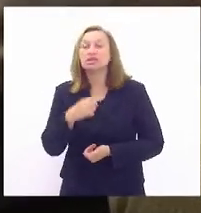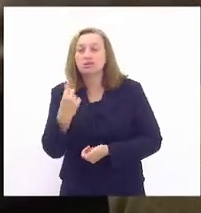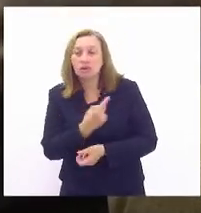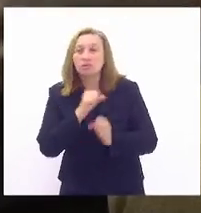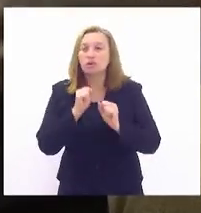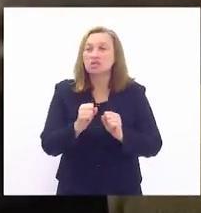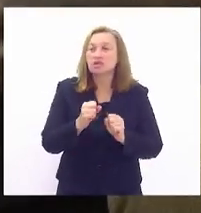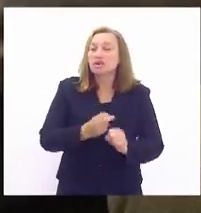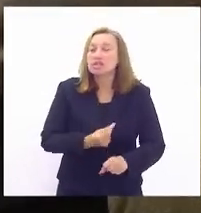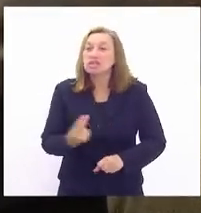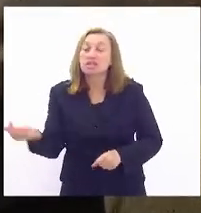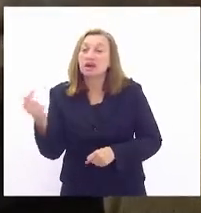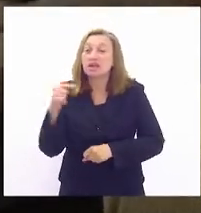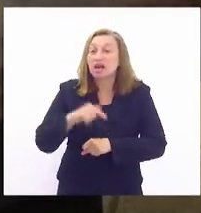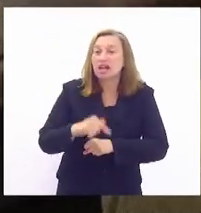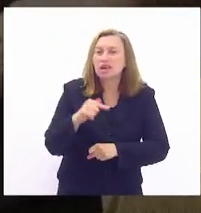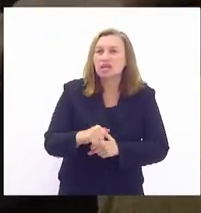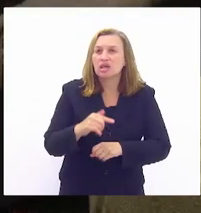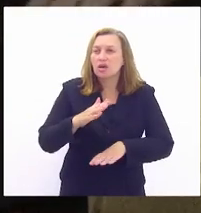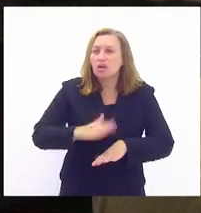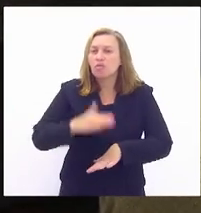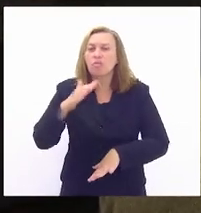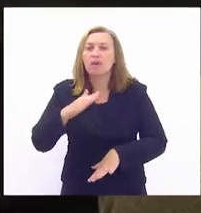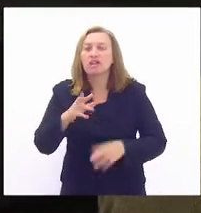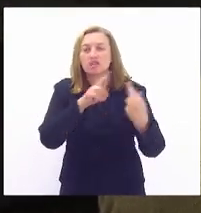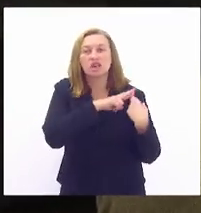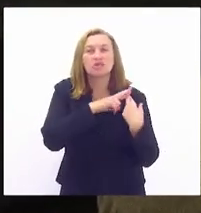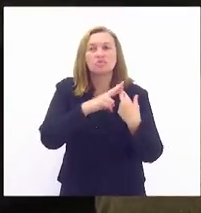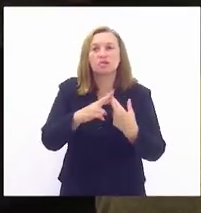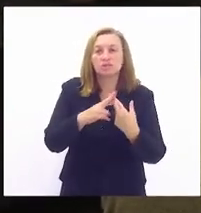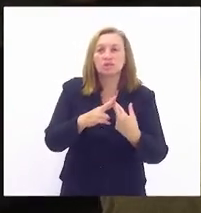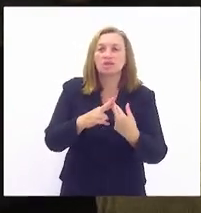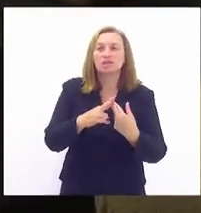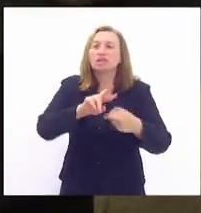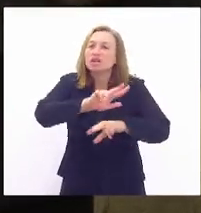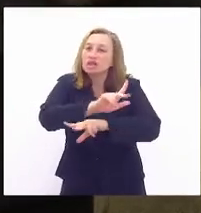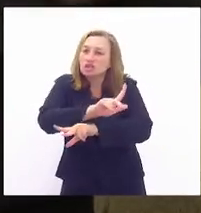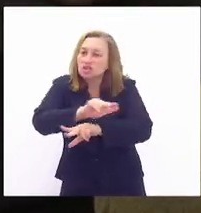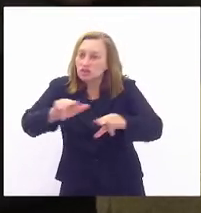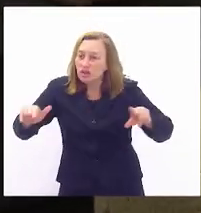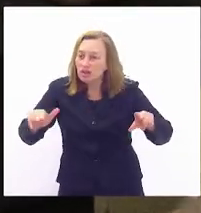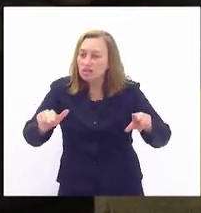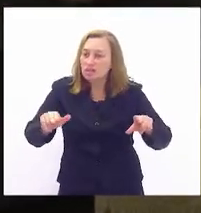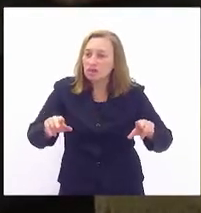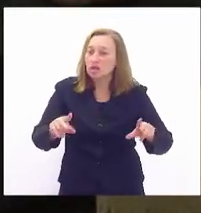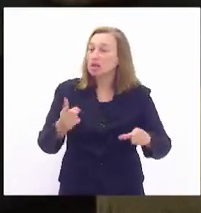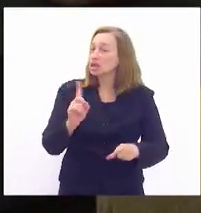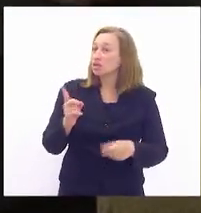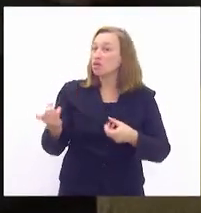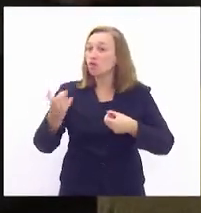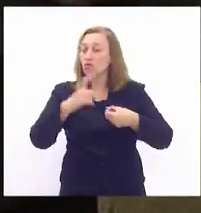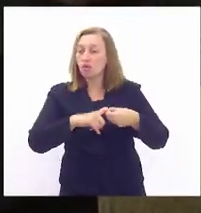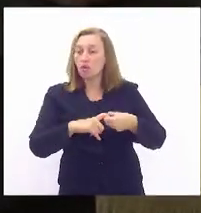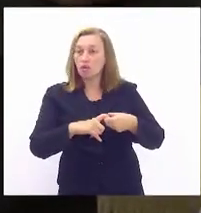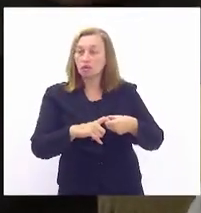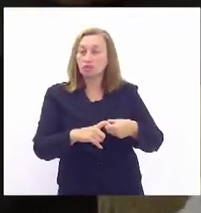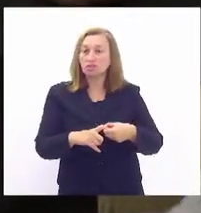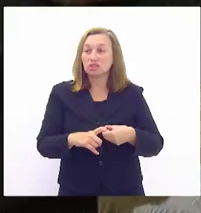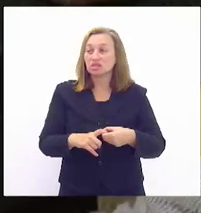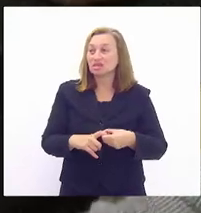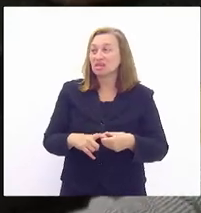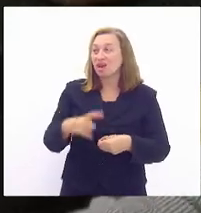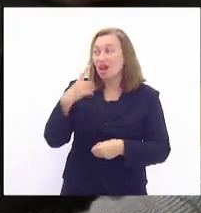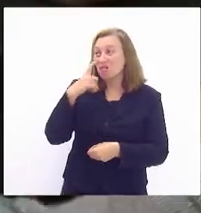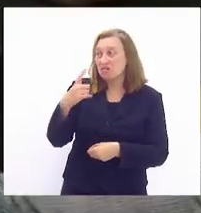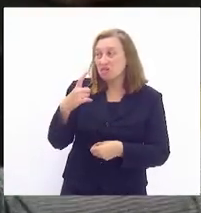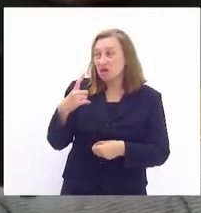sair daqui com mais responsabilidade mútua, para que a gente não volte a repetir situações tão